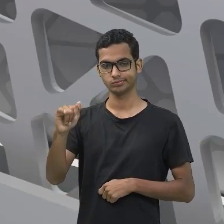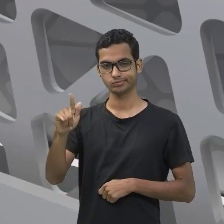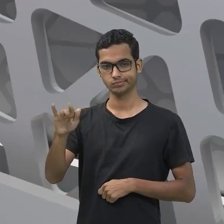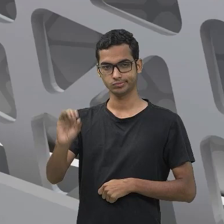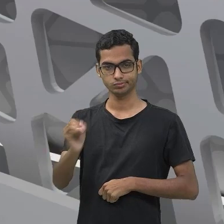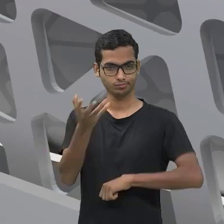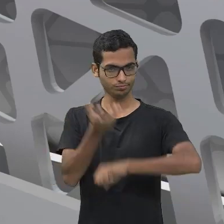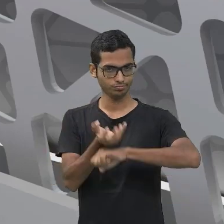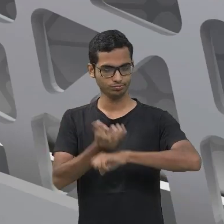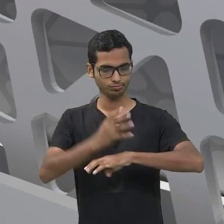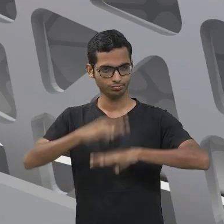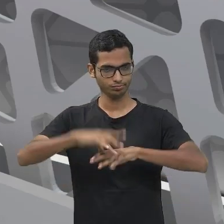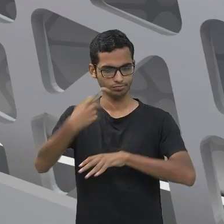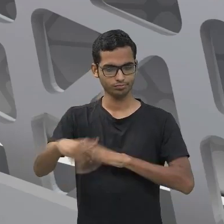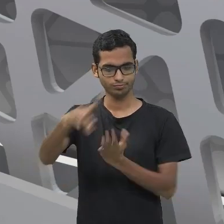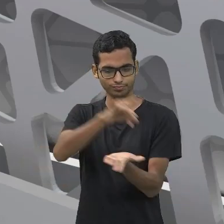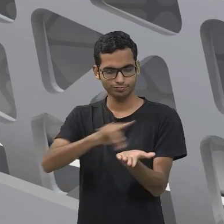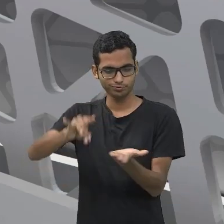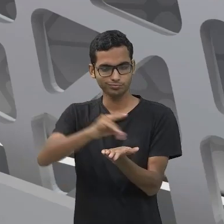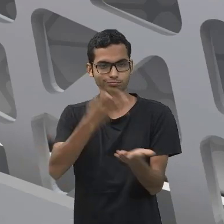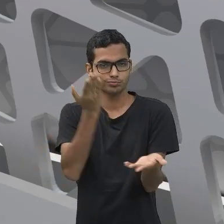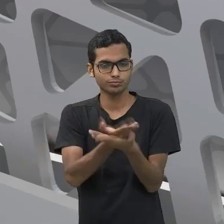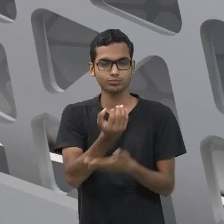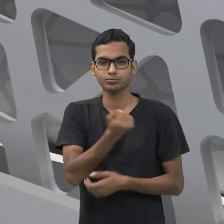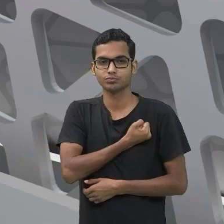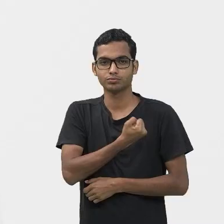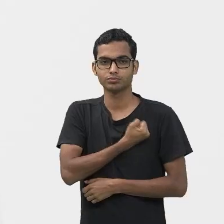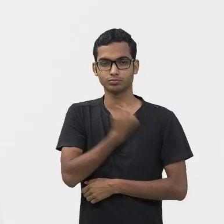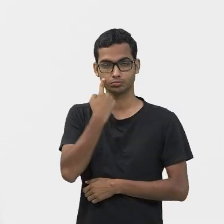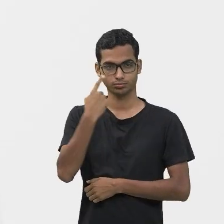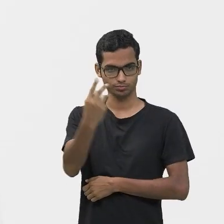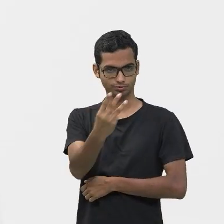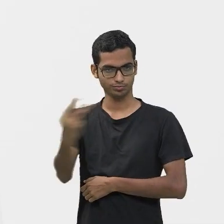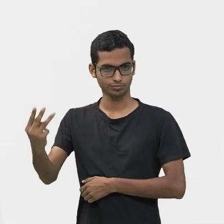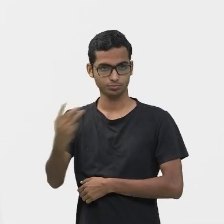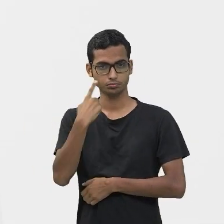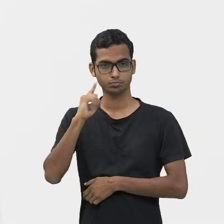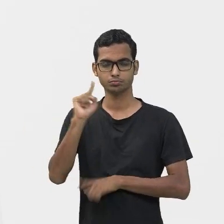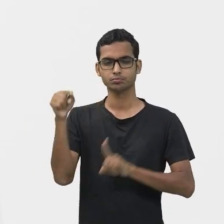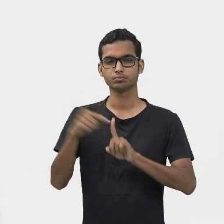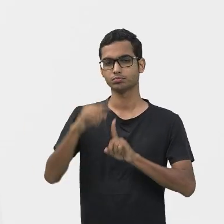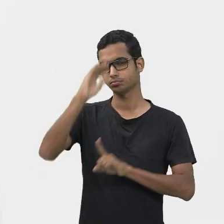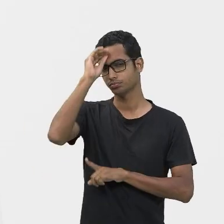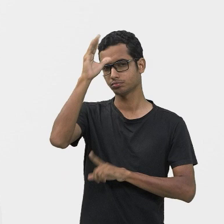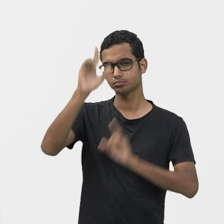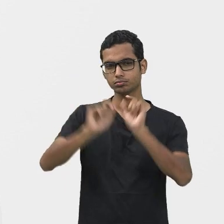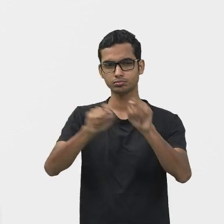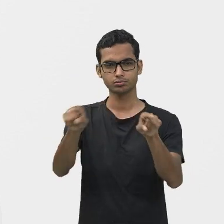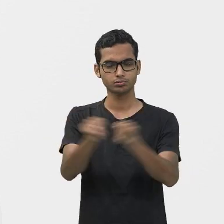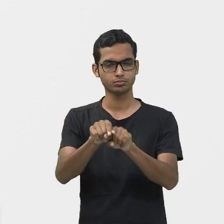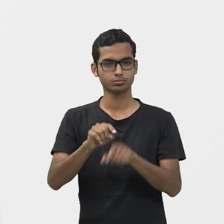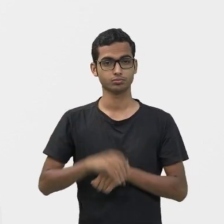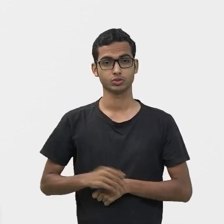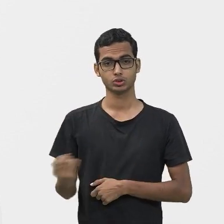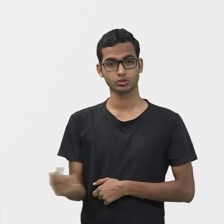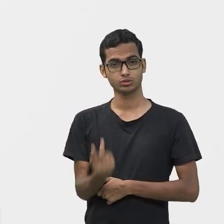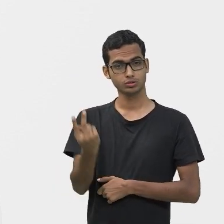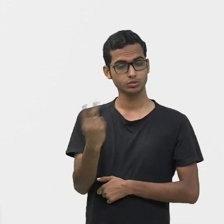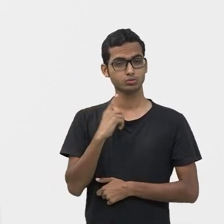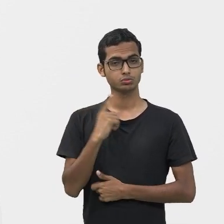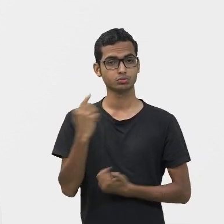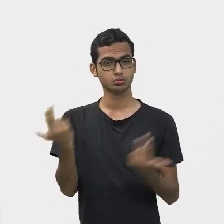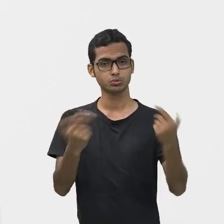do Centro de Mídias, e essa é a nossa aula de número 33, que tem como objeto de conhecimento equivalência